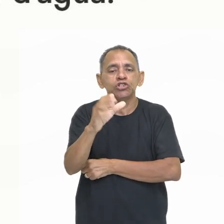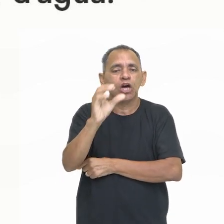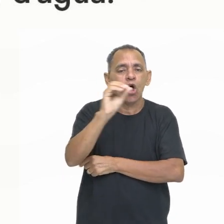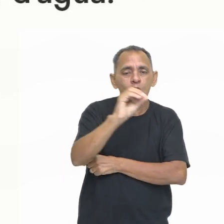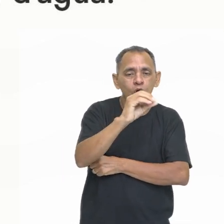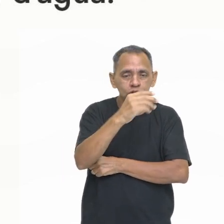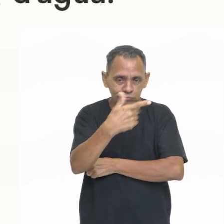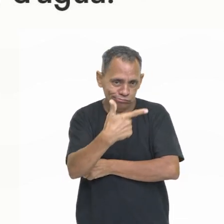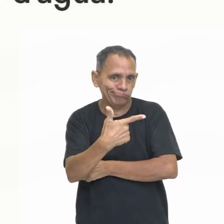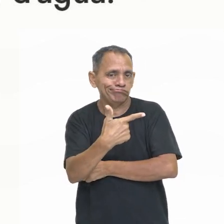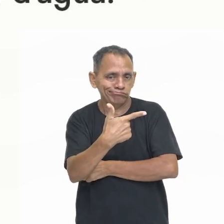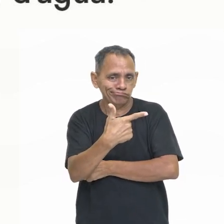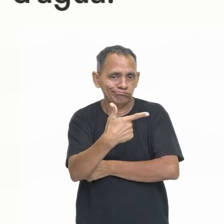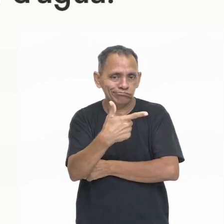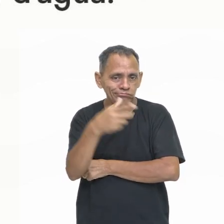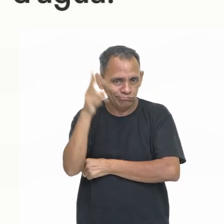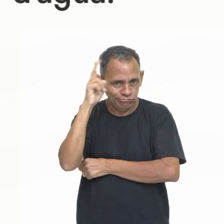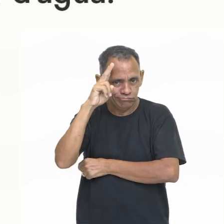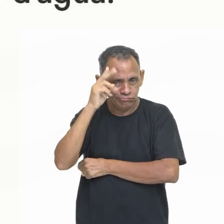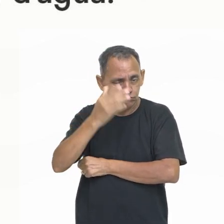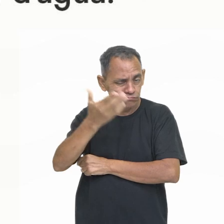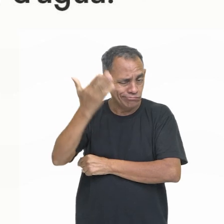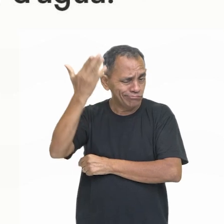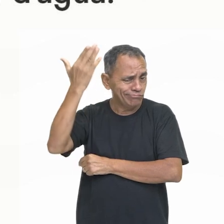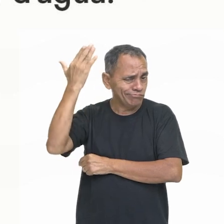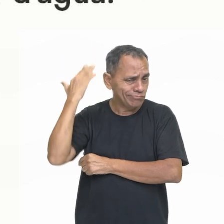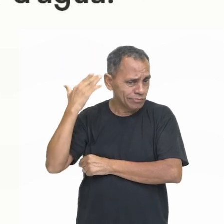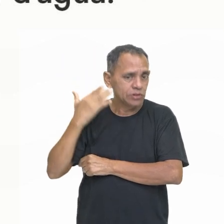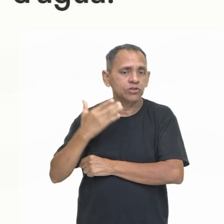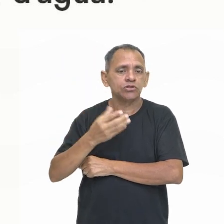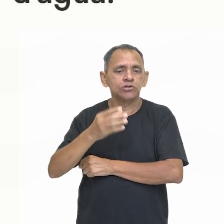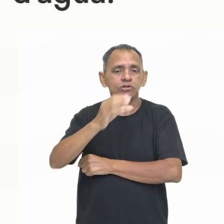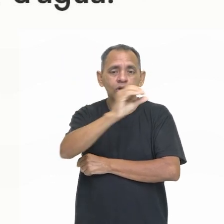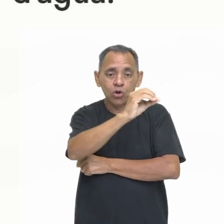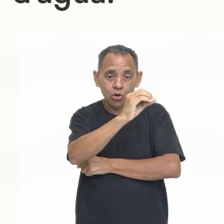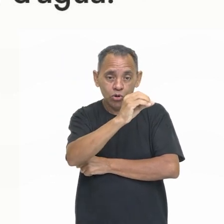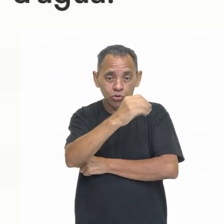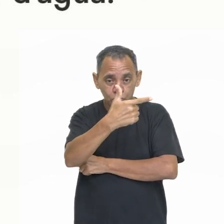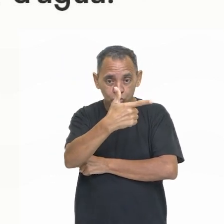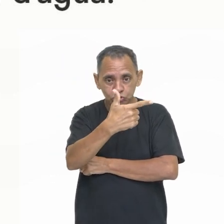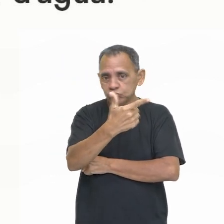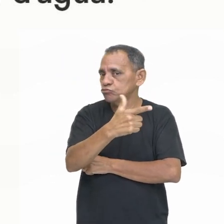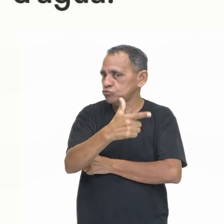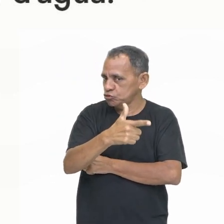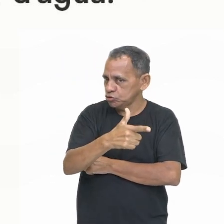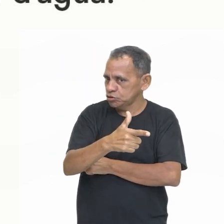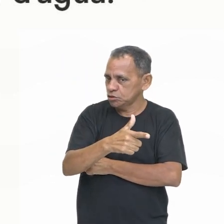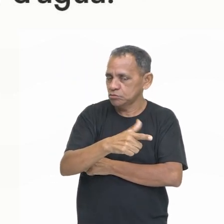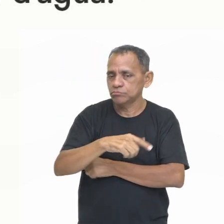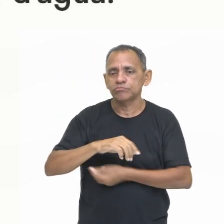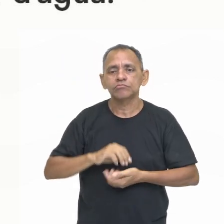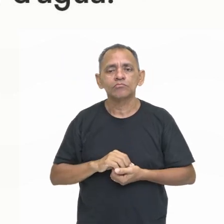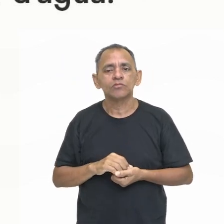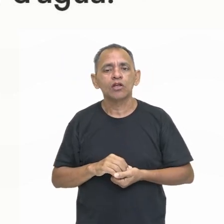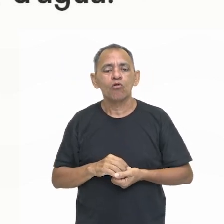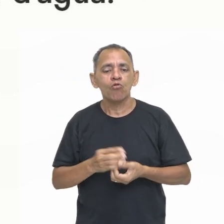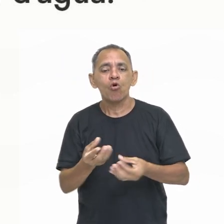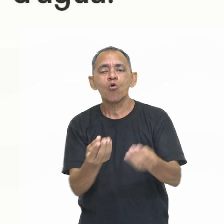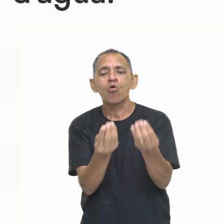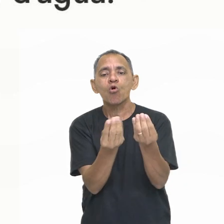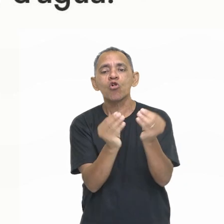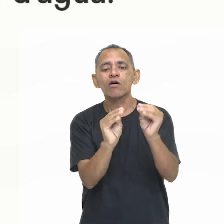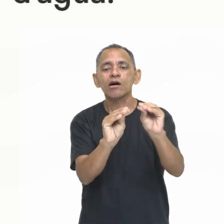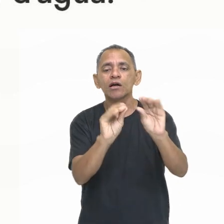atmosfera primitiva não tinha oxigênio, onde se inseriram os principais gases atmosféricos